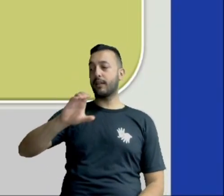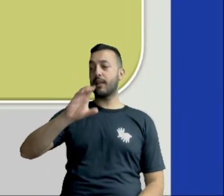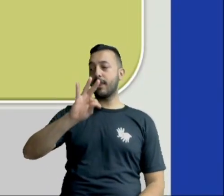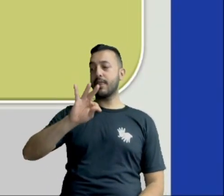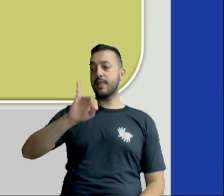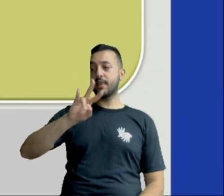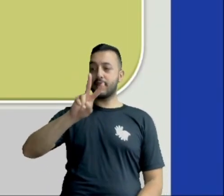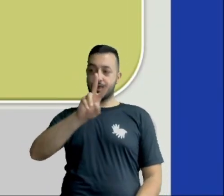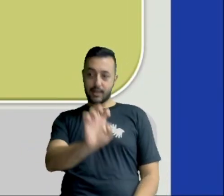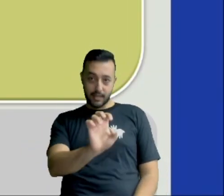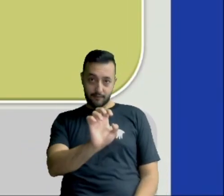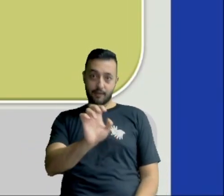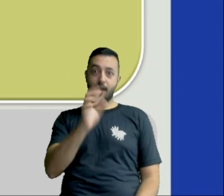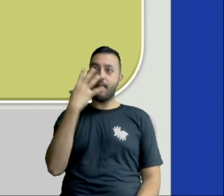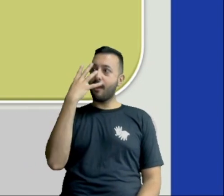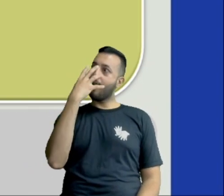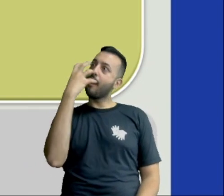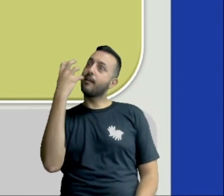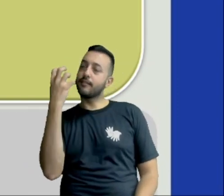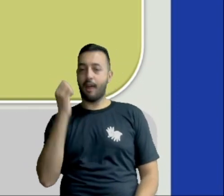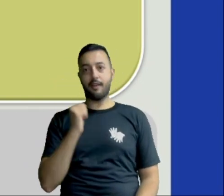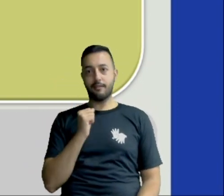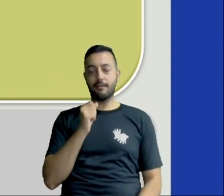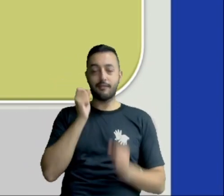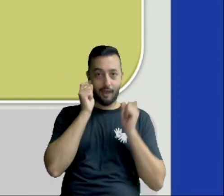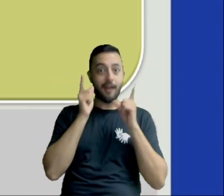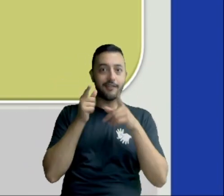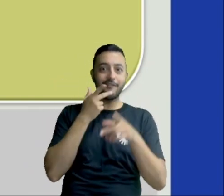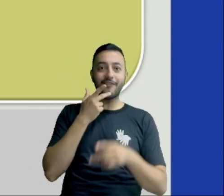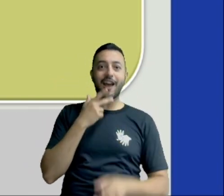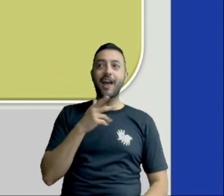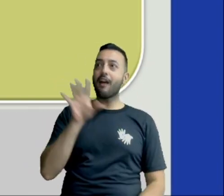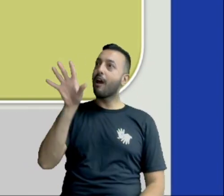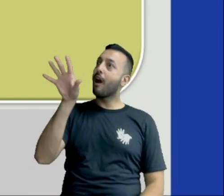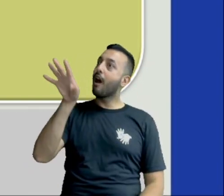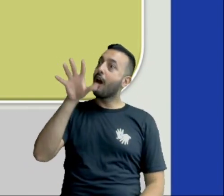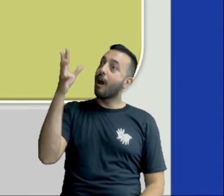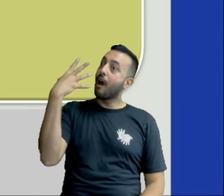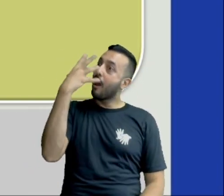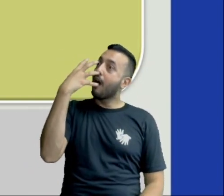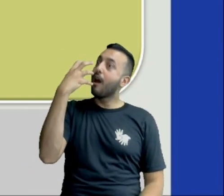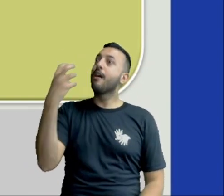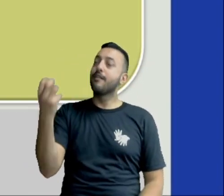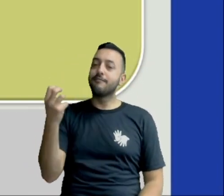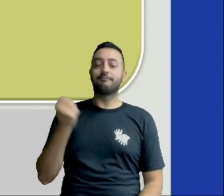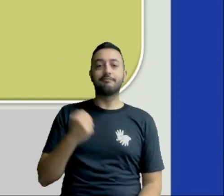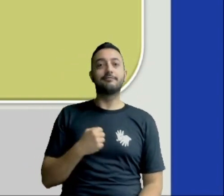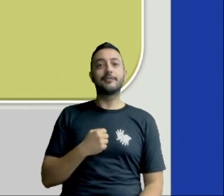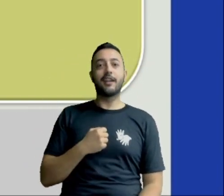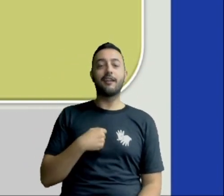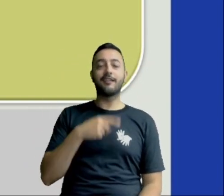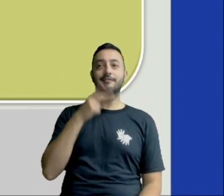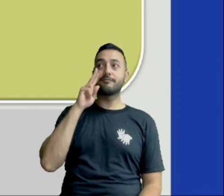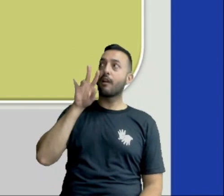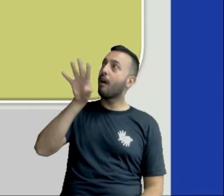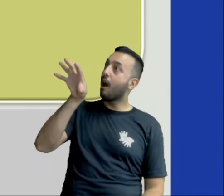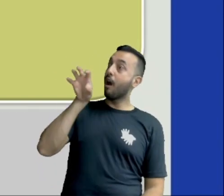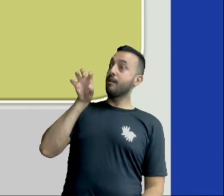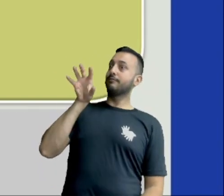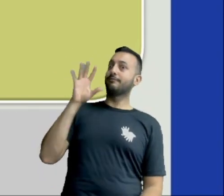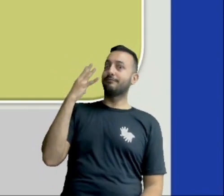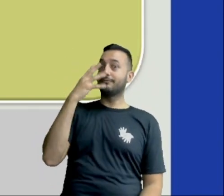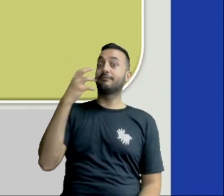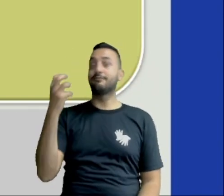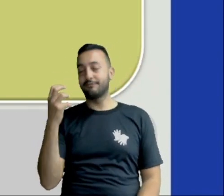attractive? Atraente. Então, preste bem atenção que quando a gente quer dizer que uma pessoa é atraente, utiliza attractive. She is